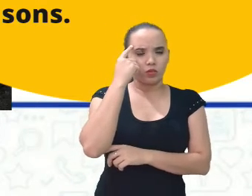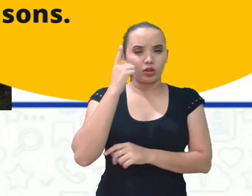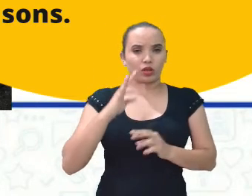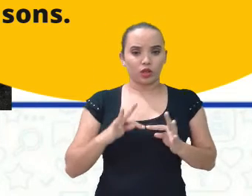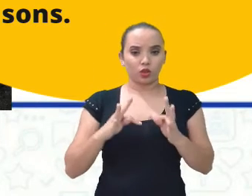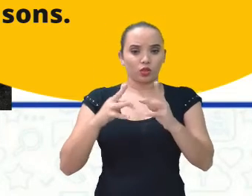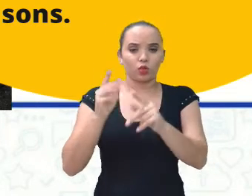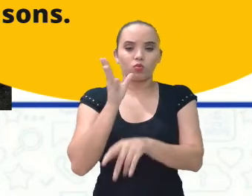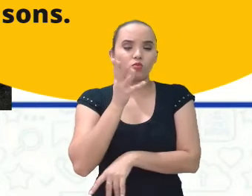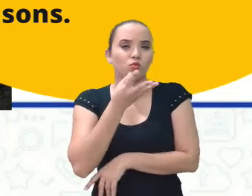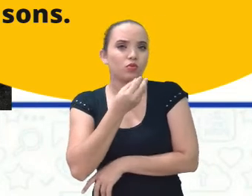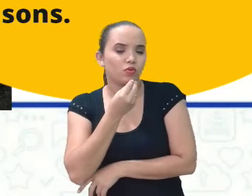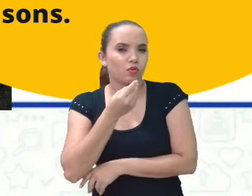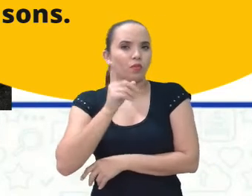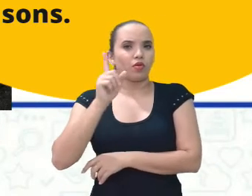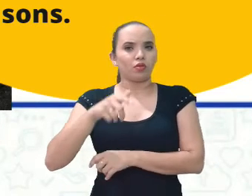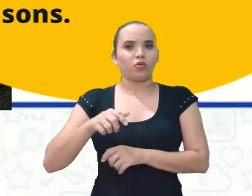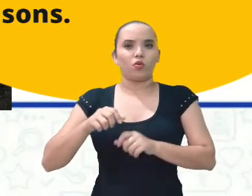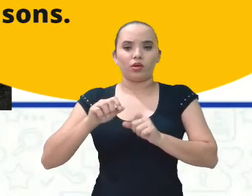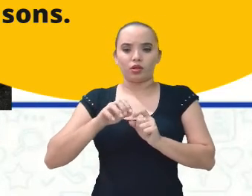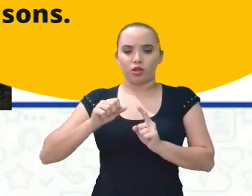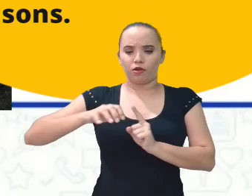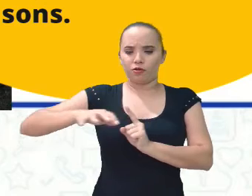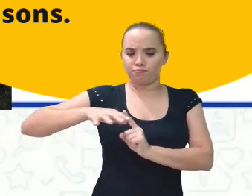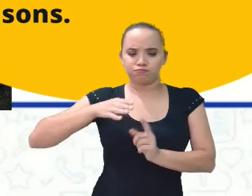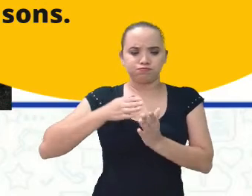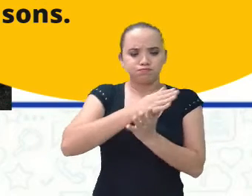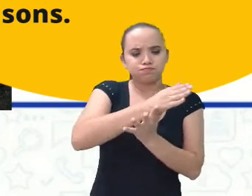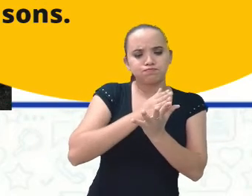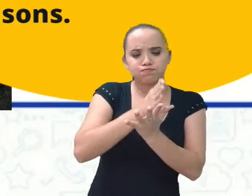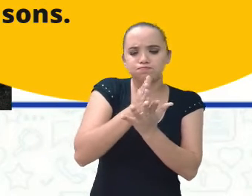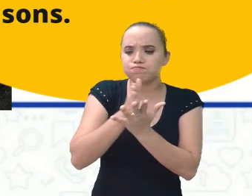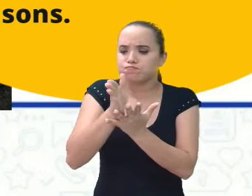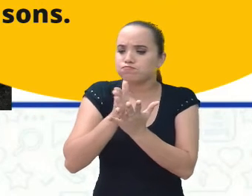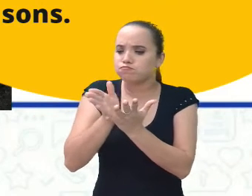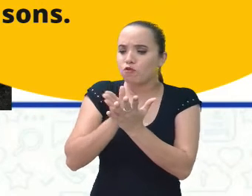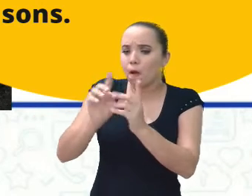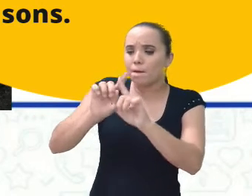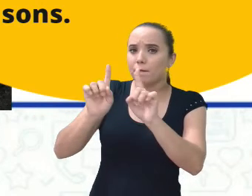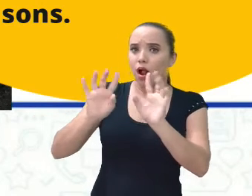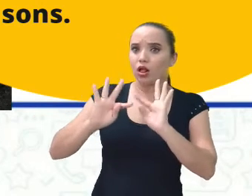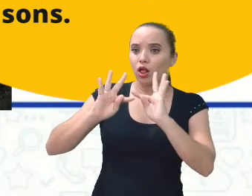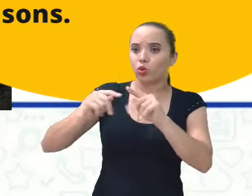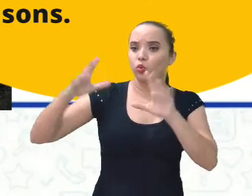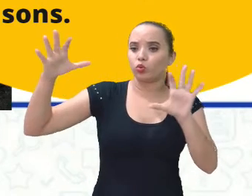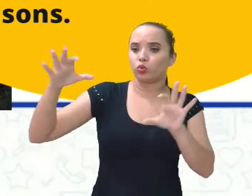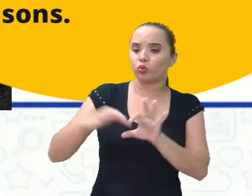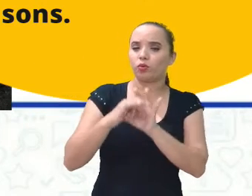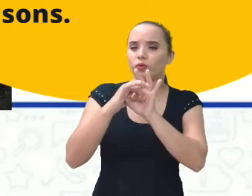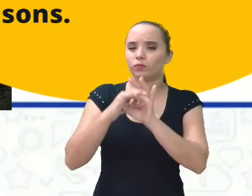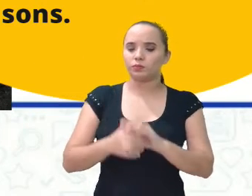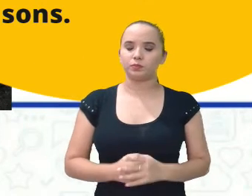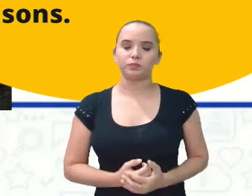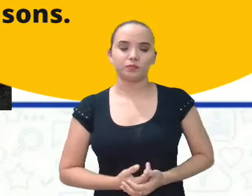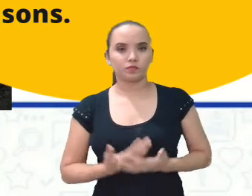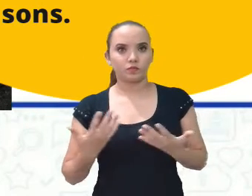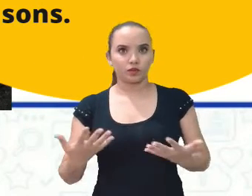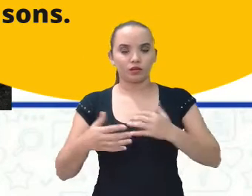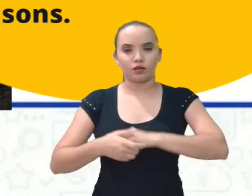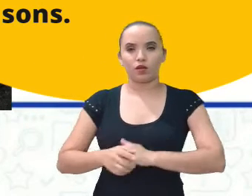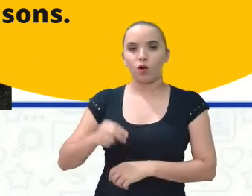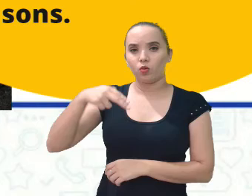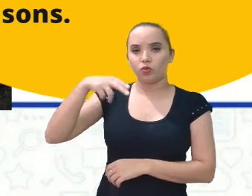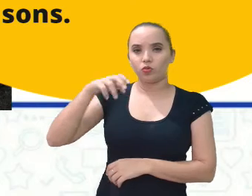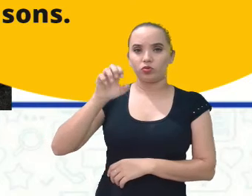de uma área só, né? Está tudo interligado na vida da gente. Então, o Newton está dizendo aí que a vibração